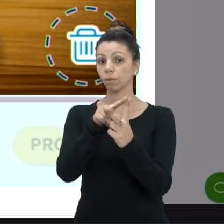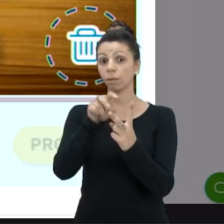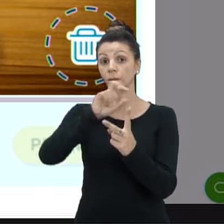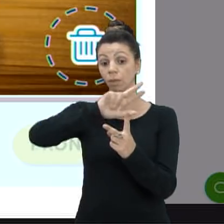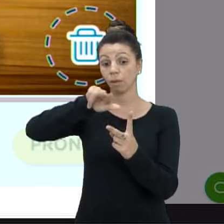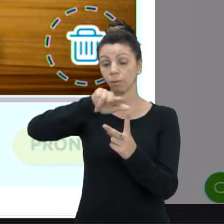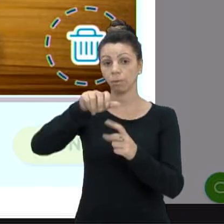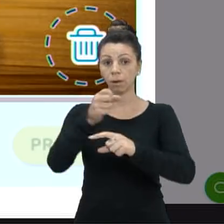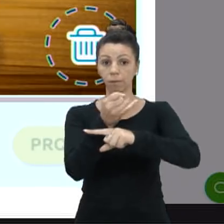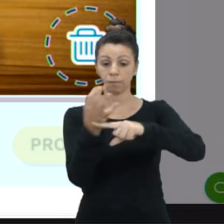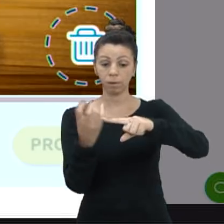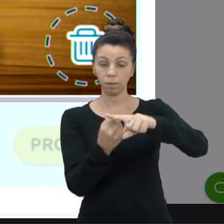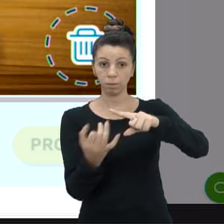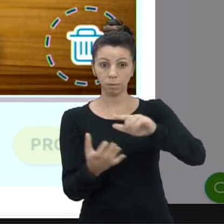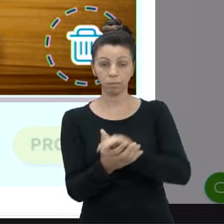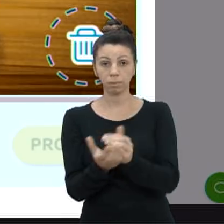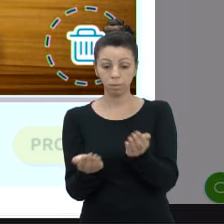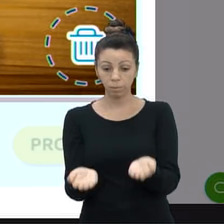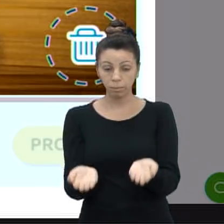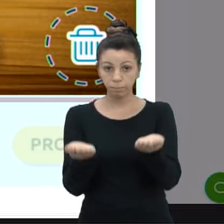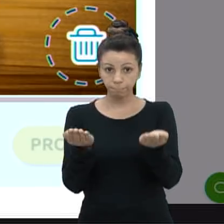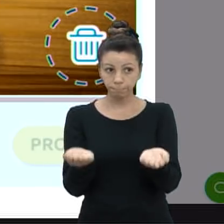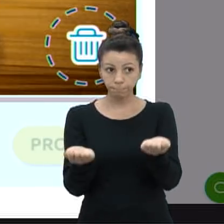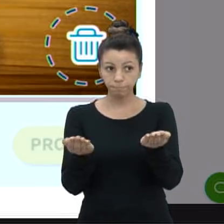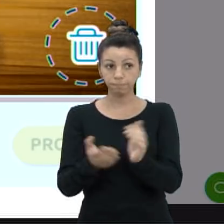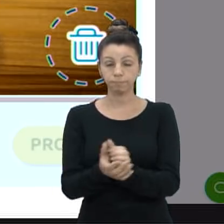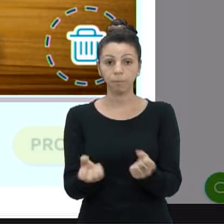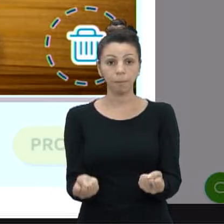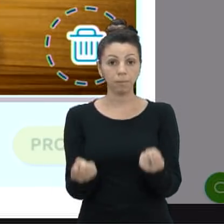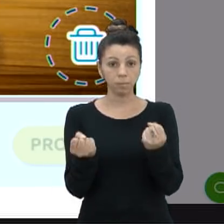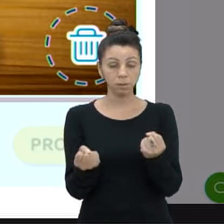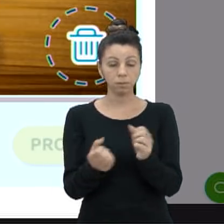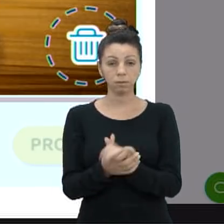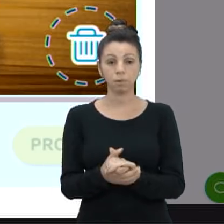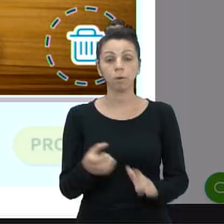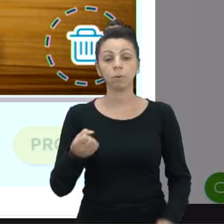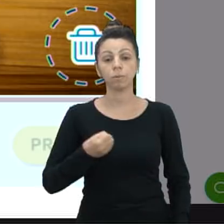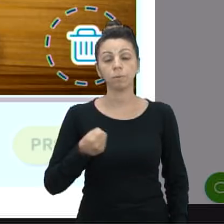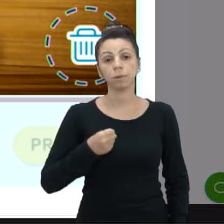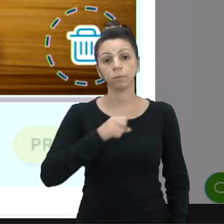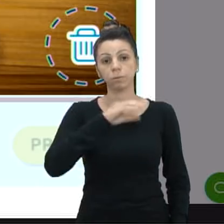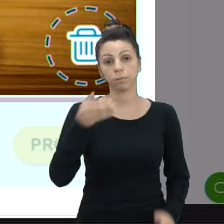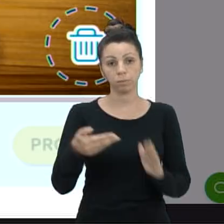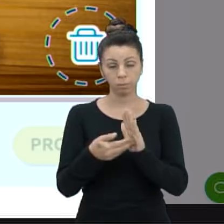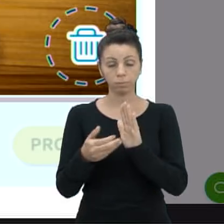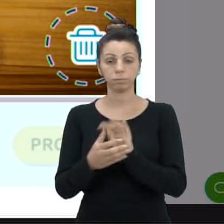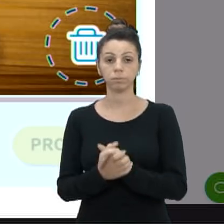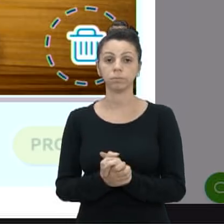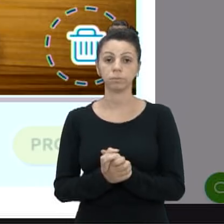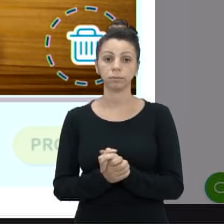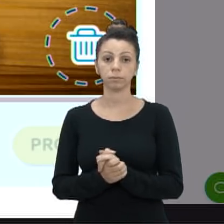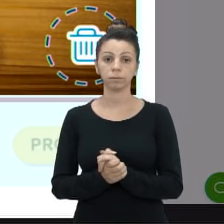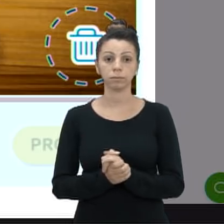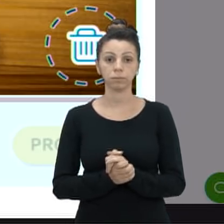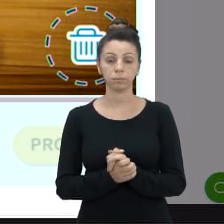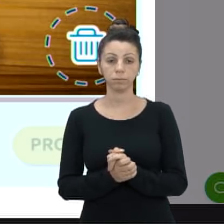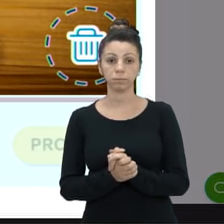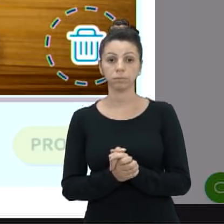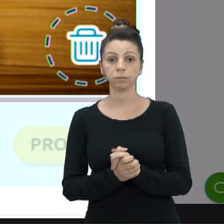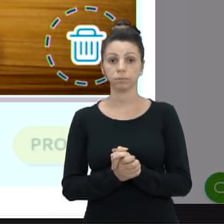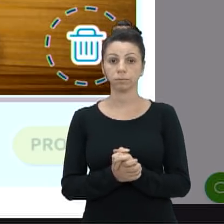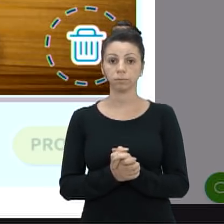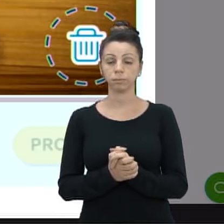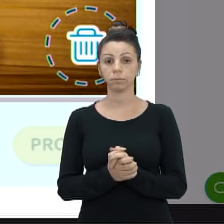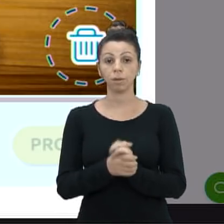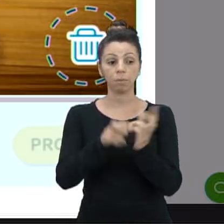frações os pezinhos, está dado em unidades comuns, números inteiros. Então, a gente vai ter de trabalhar